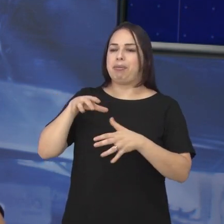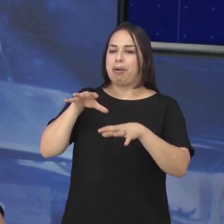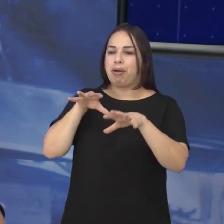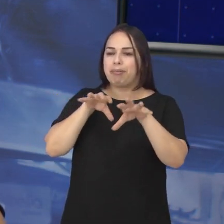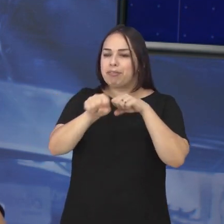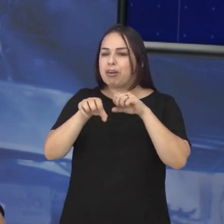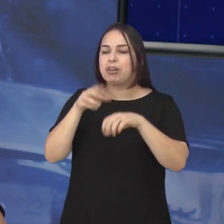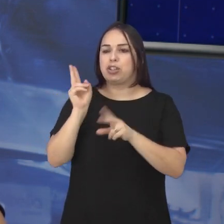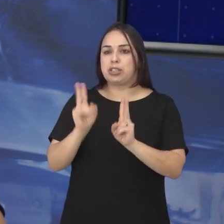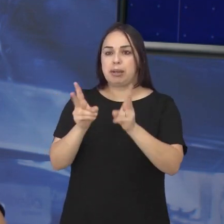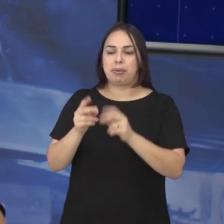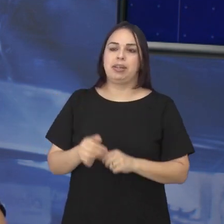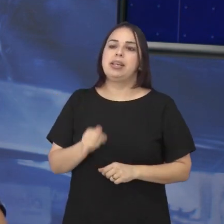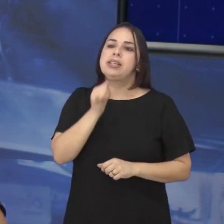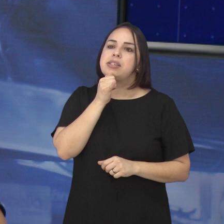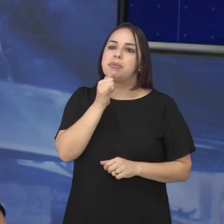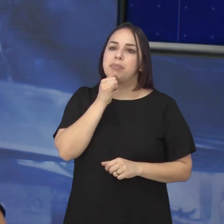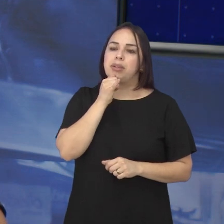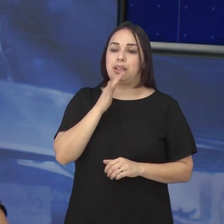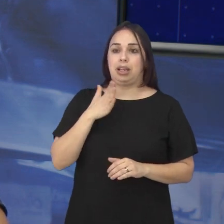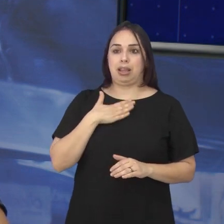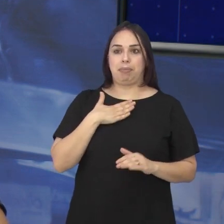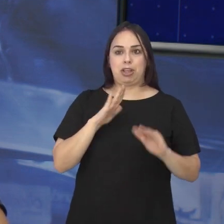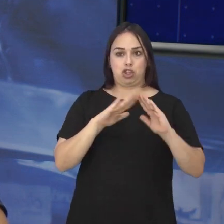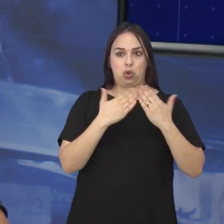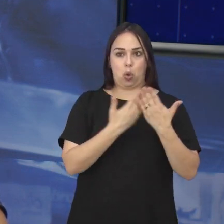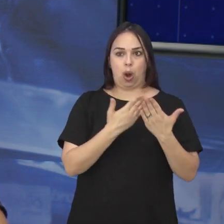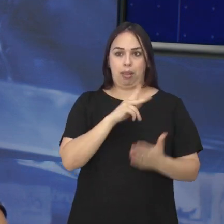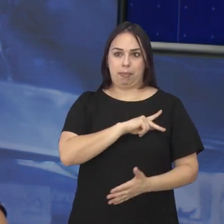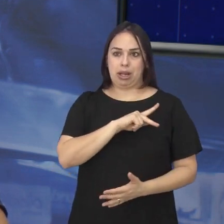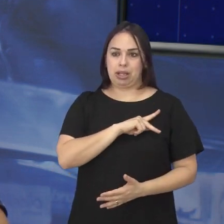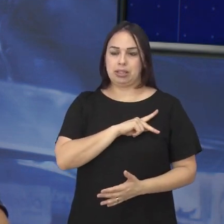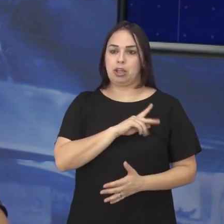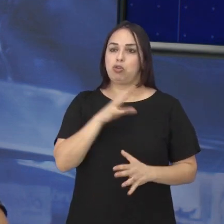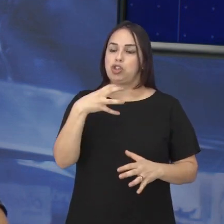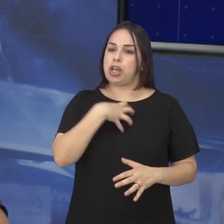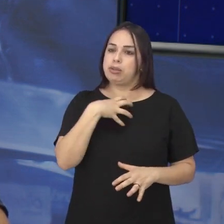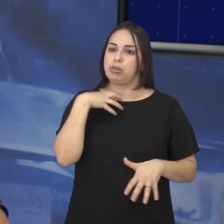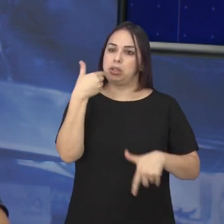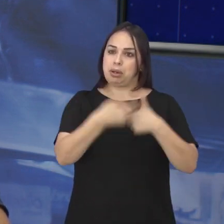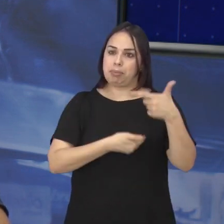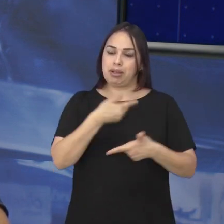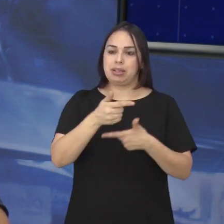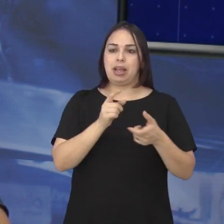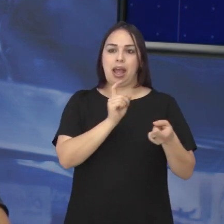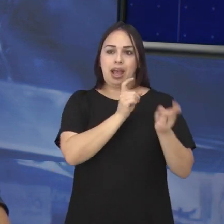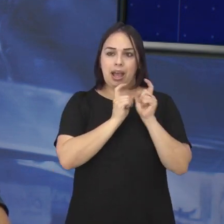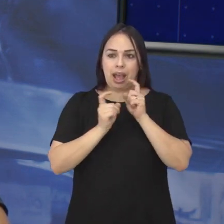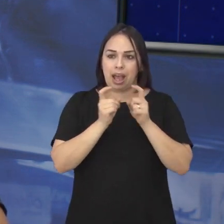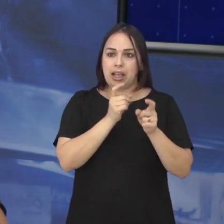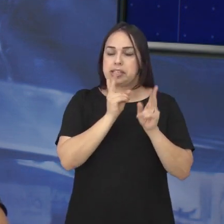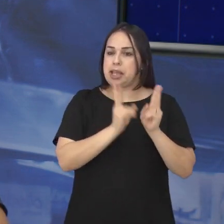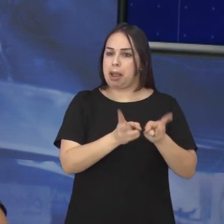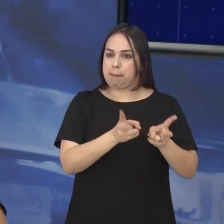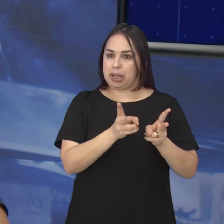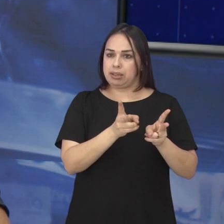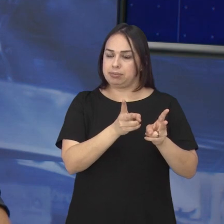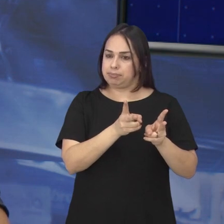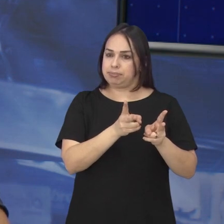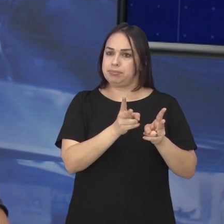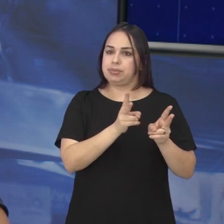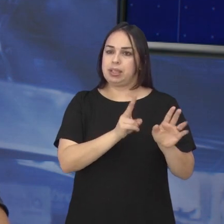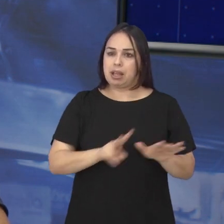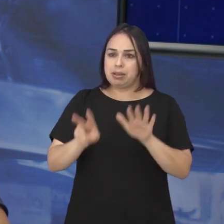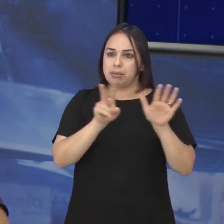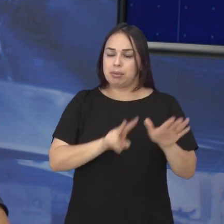formação continuada. Então, por exemplo, no nosso colégio a gente tem algumas formas de trabalho com reuniões